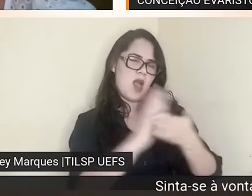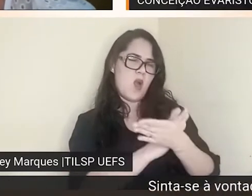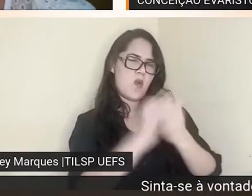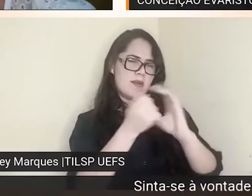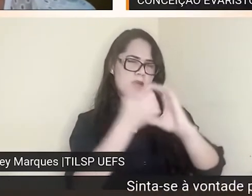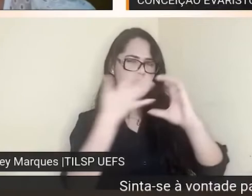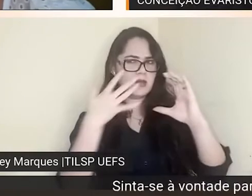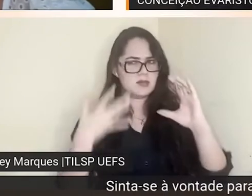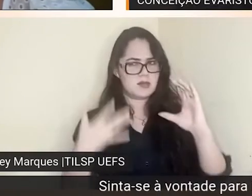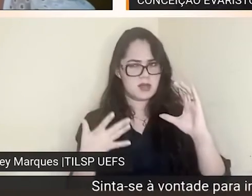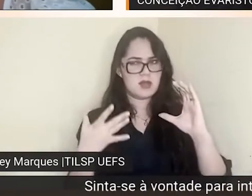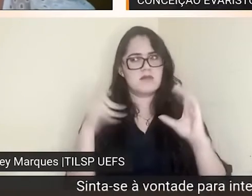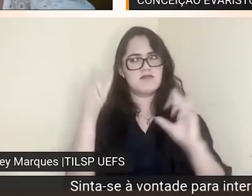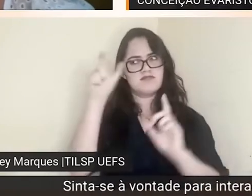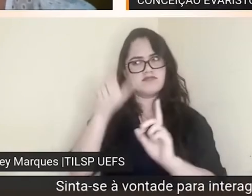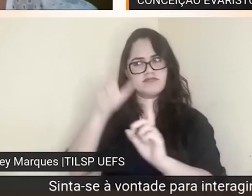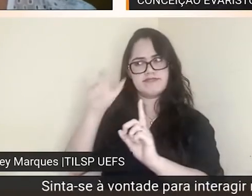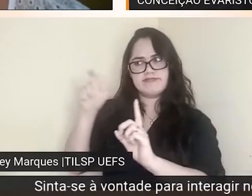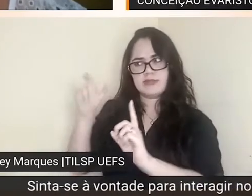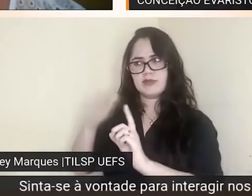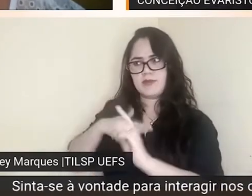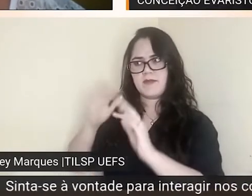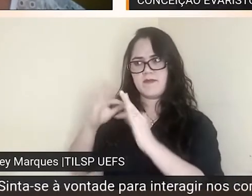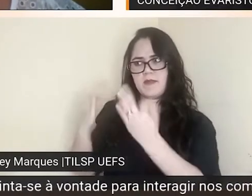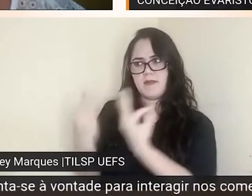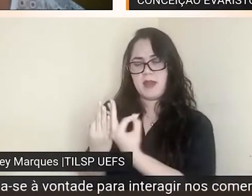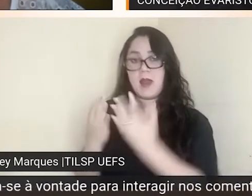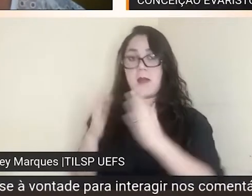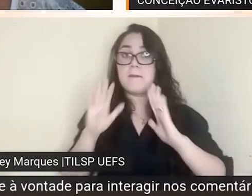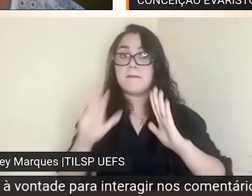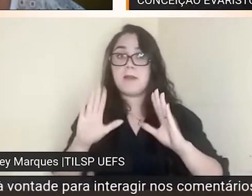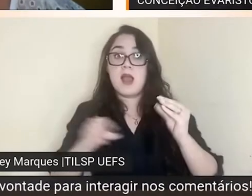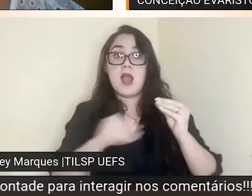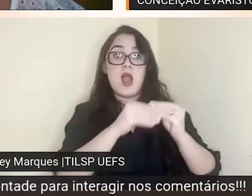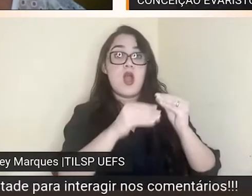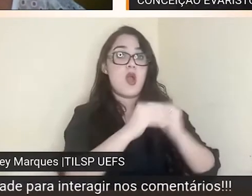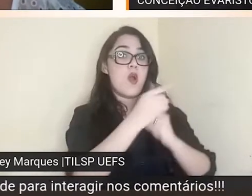características pessoais, mas eles ganham também outras características.